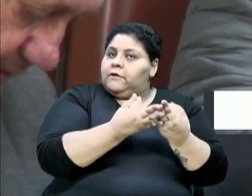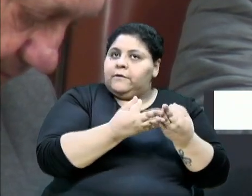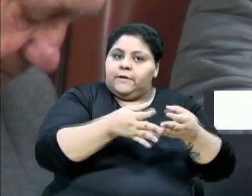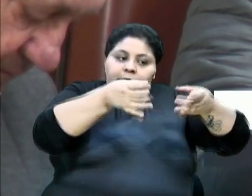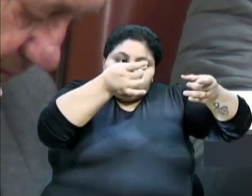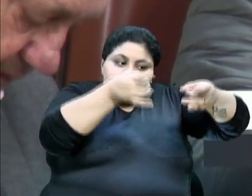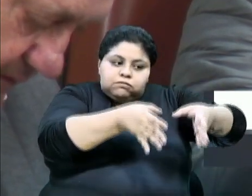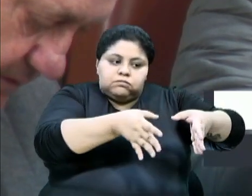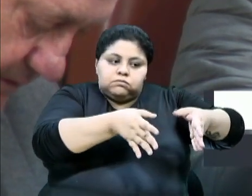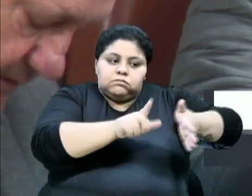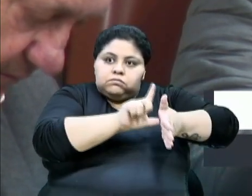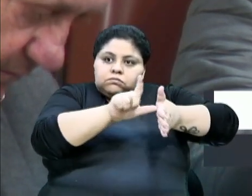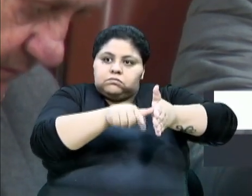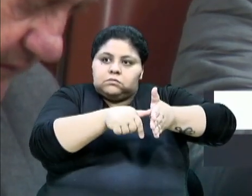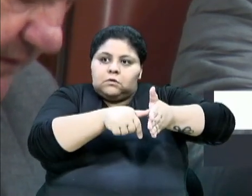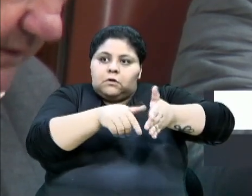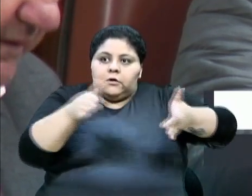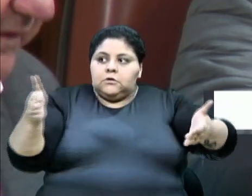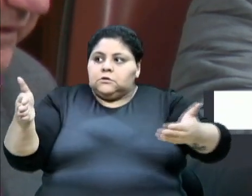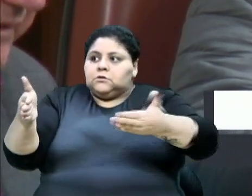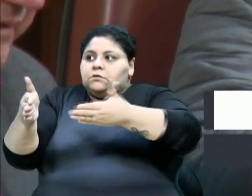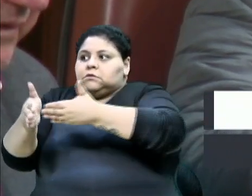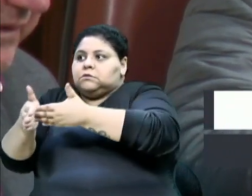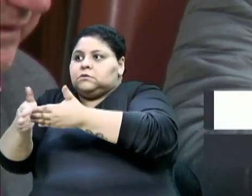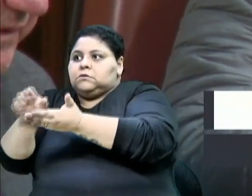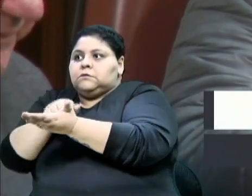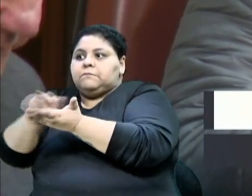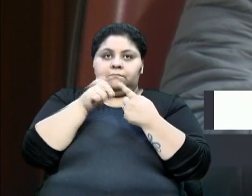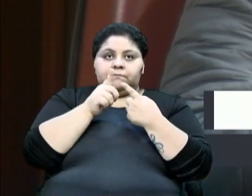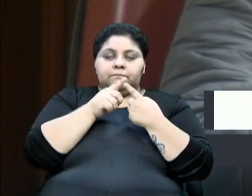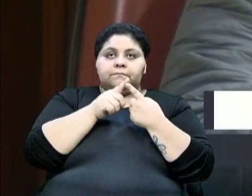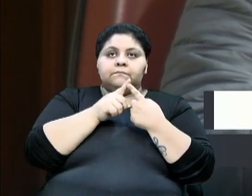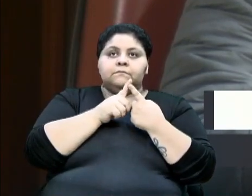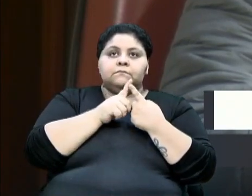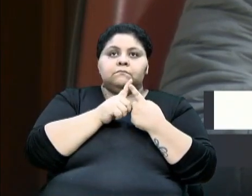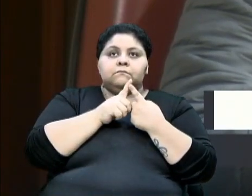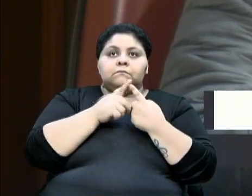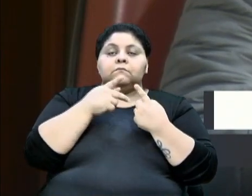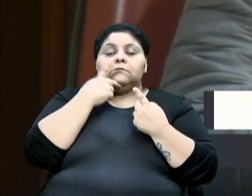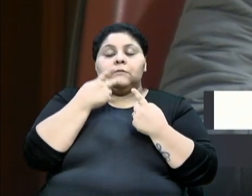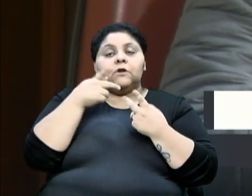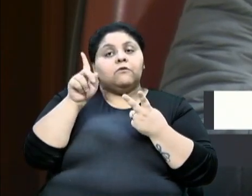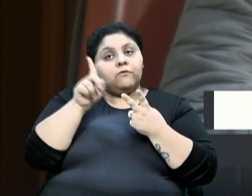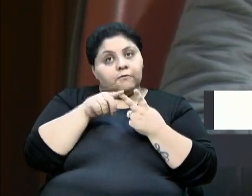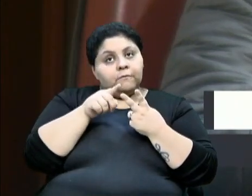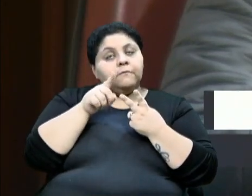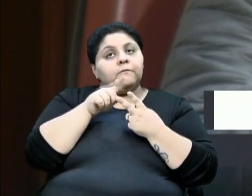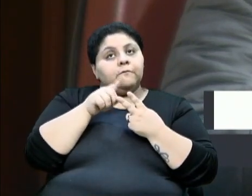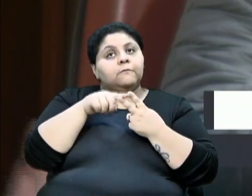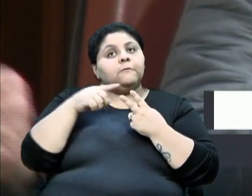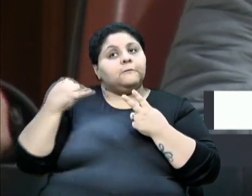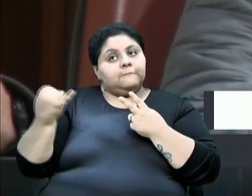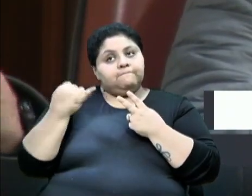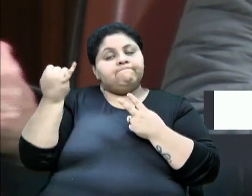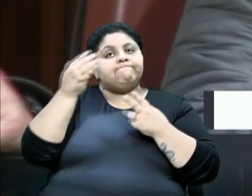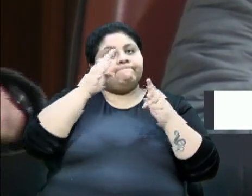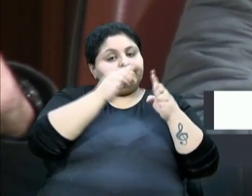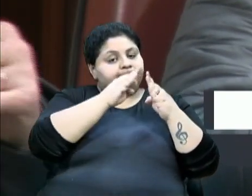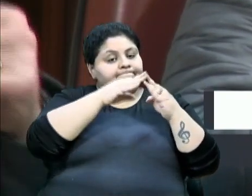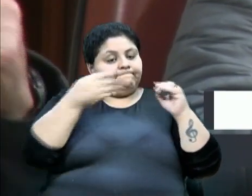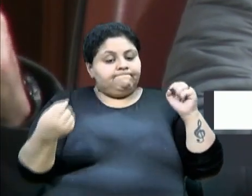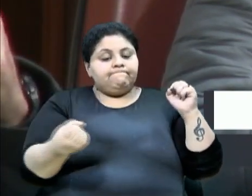isso acontece nas nossas periferias. E aí, como nós vamos trabalhar essa questão dos animais agora, para a gente não ver o